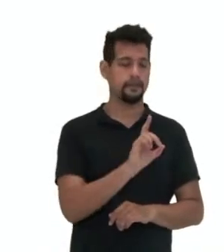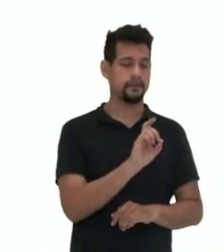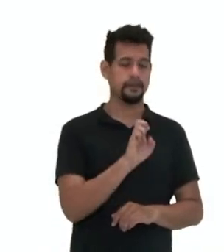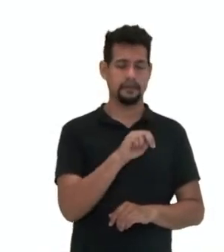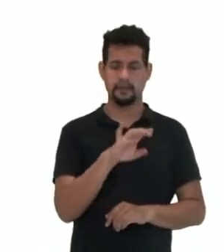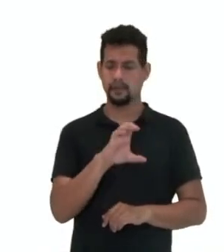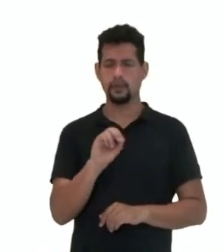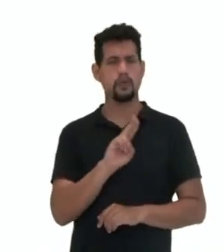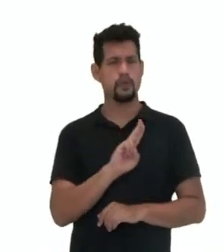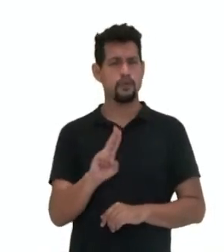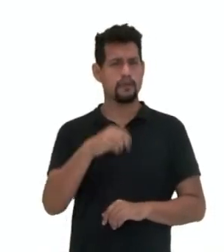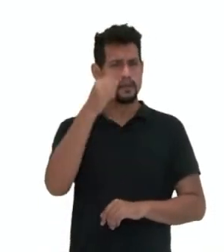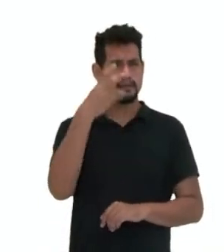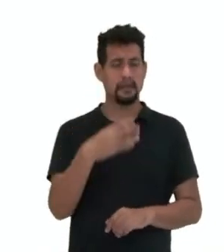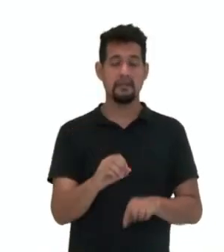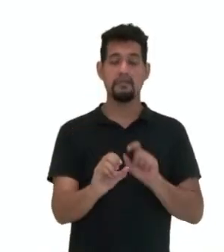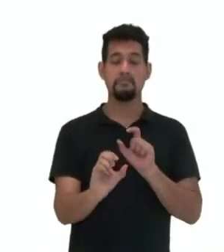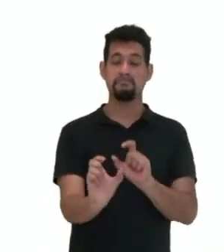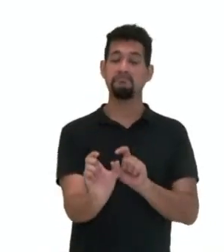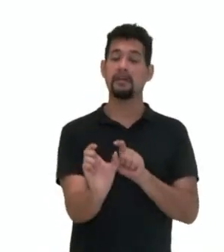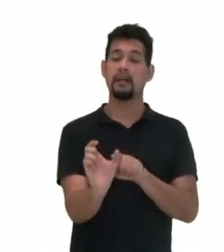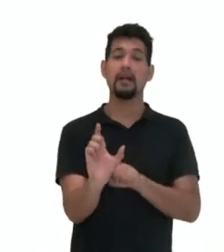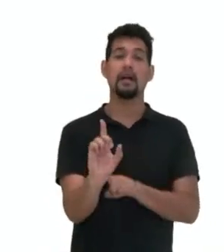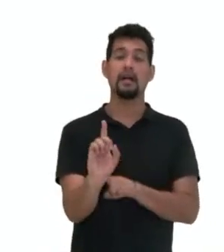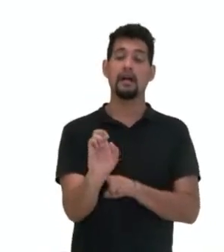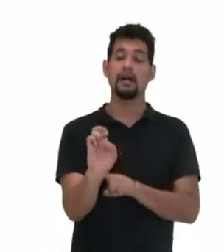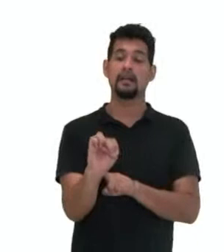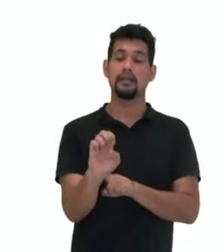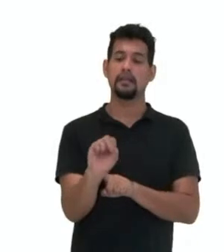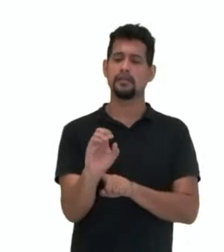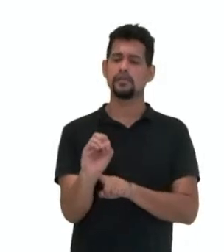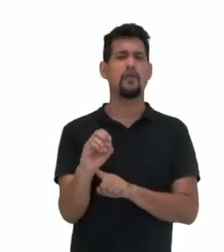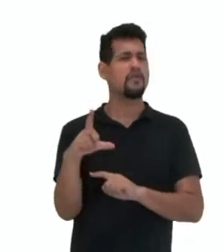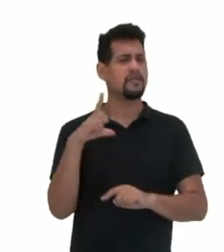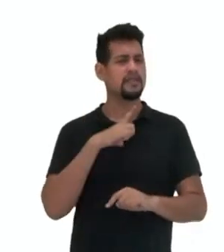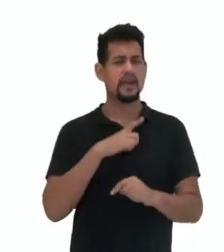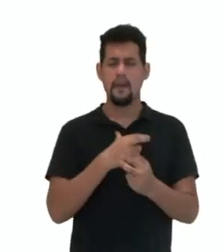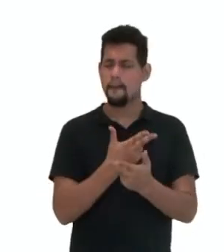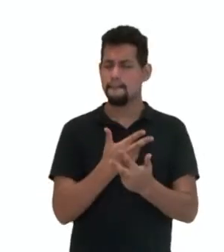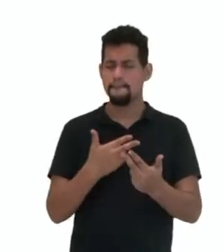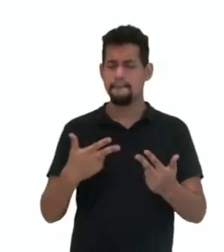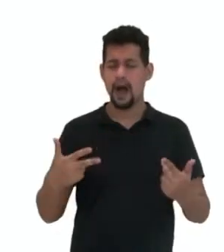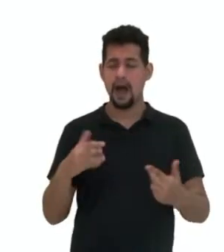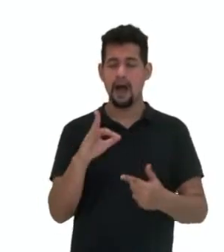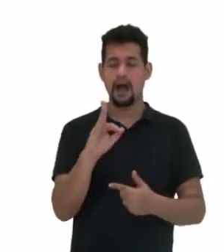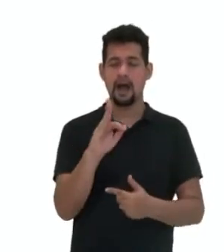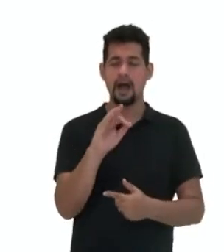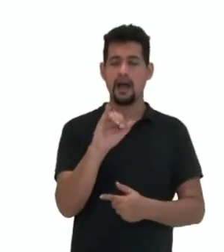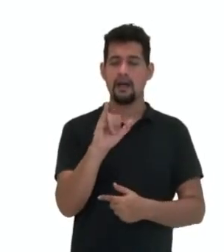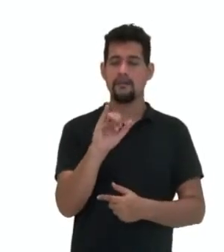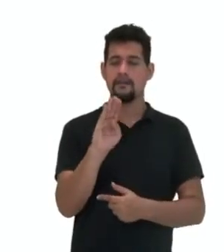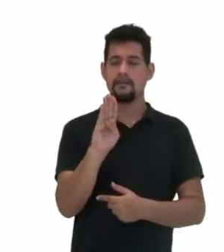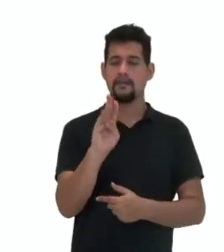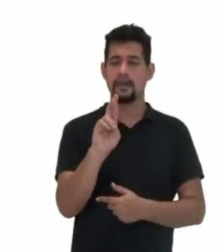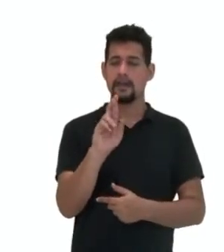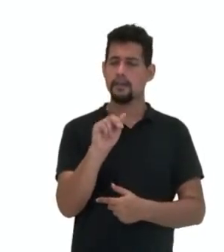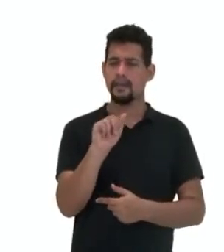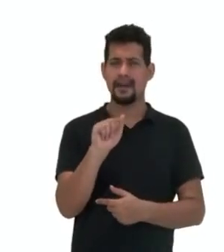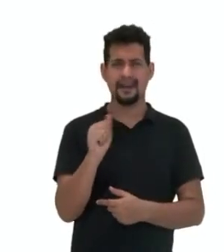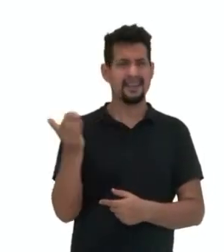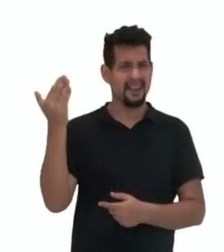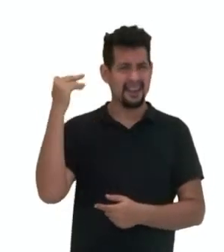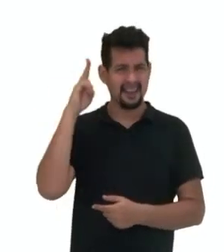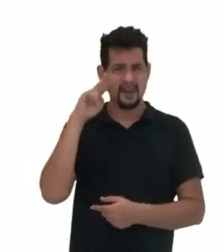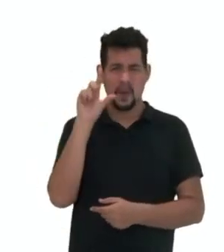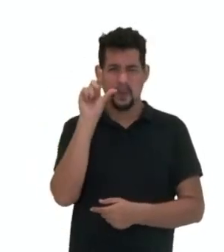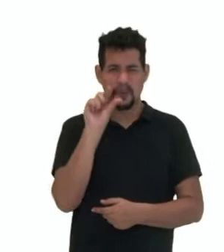nome dele diz denso, ou seja, ele tem muitas fibras. Ele é o contrário do frouxo, que tinha poucas fibras. O